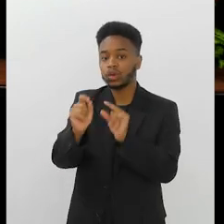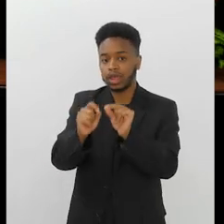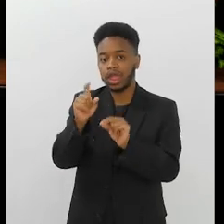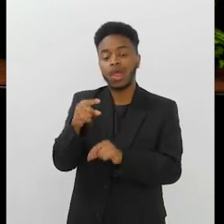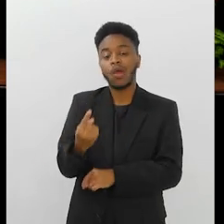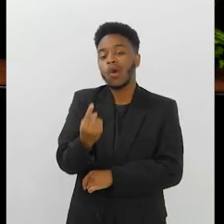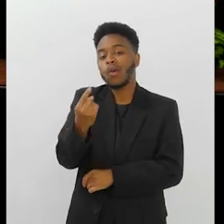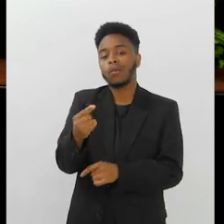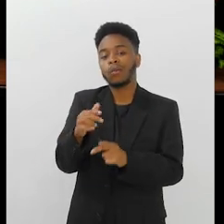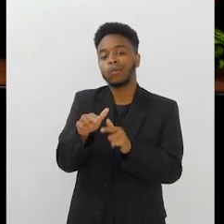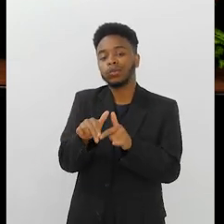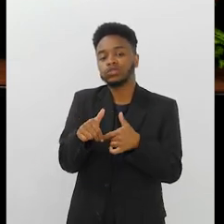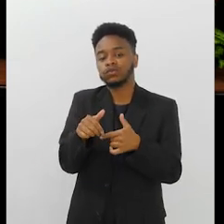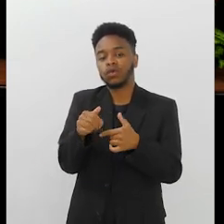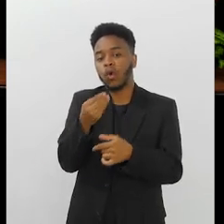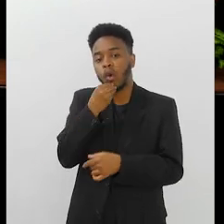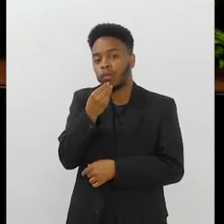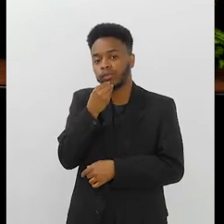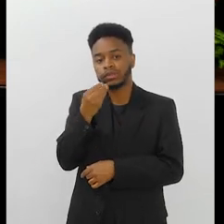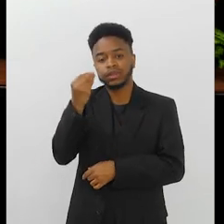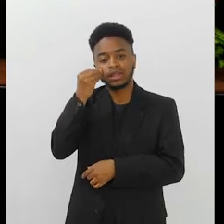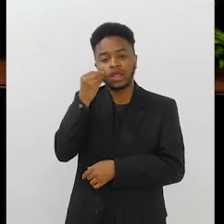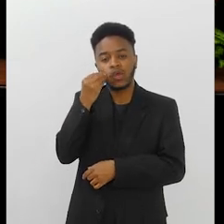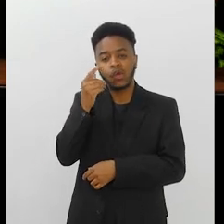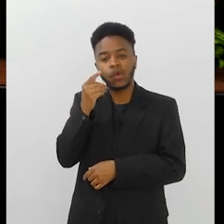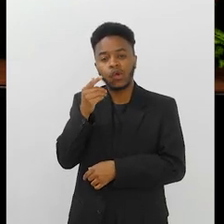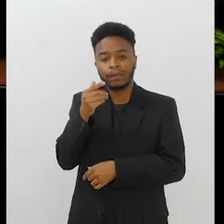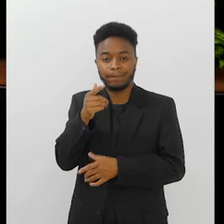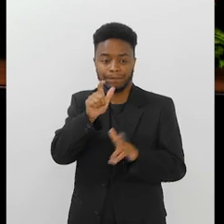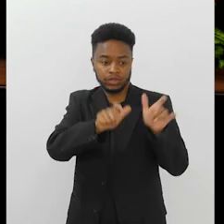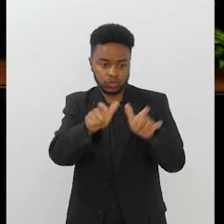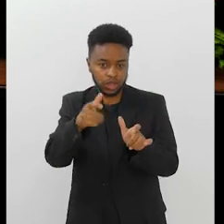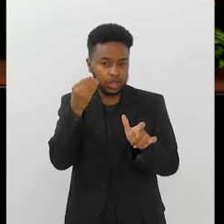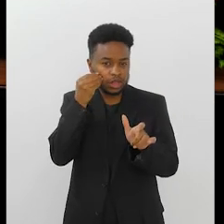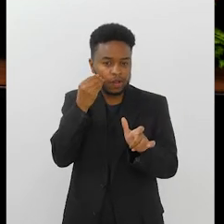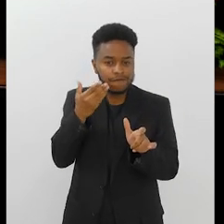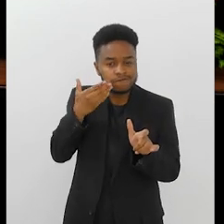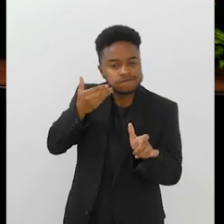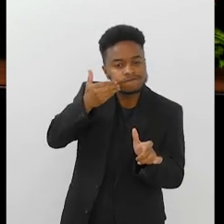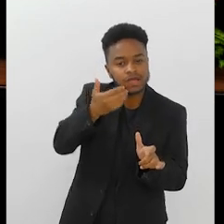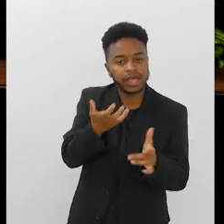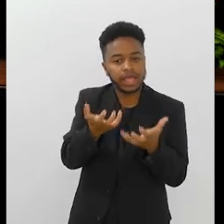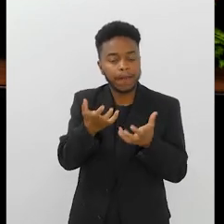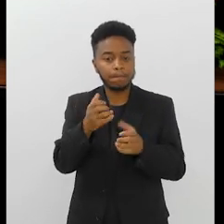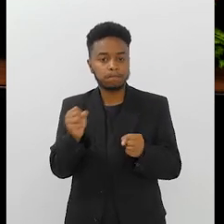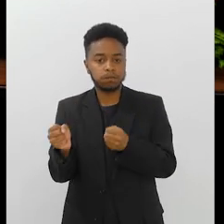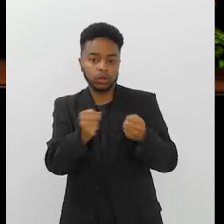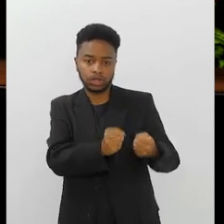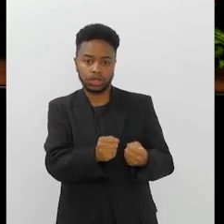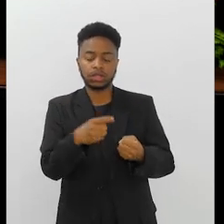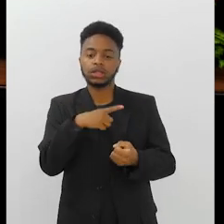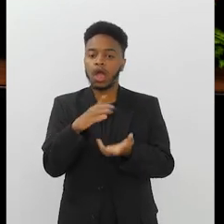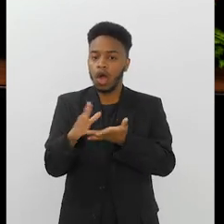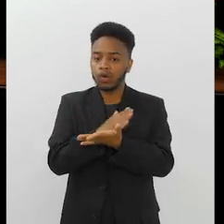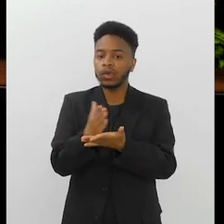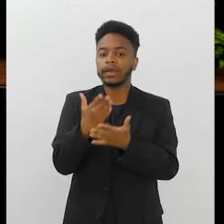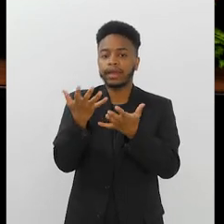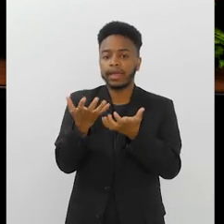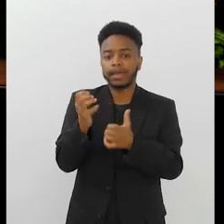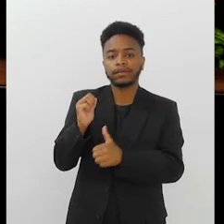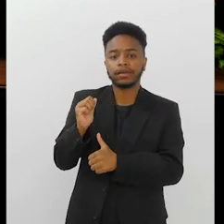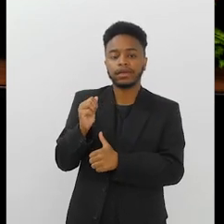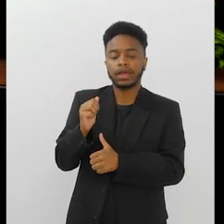verdade eu acredito como um dos motivos muito claros dessa busca pelo poder que as pessoas estão tendo tem muitos homens hoje querendo se tornar